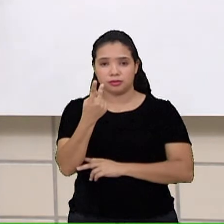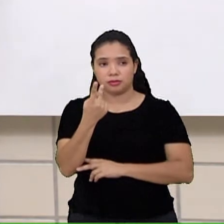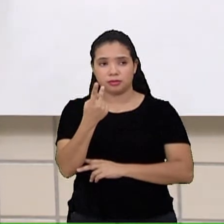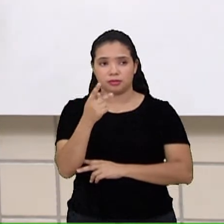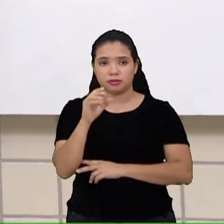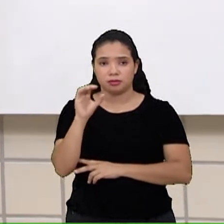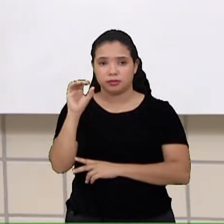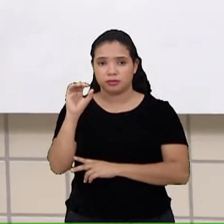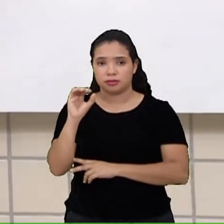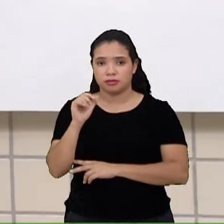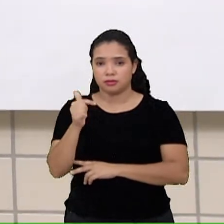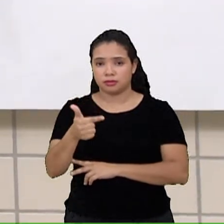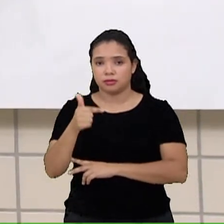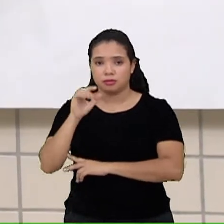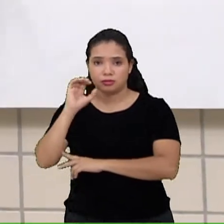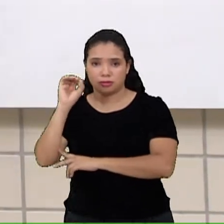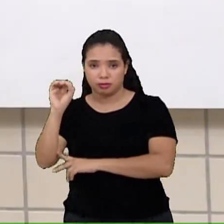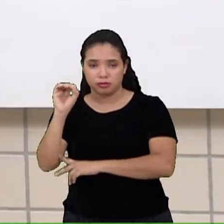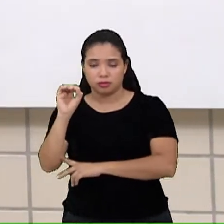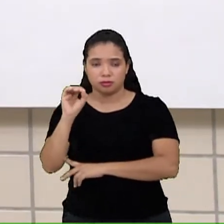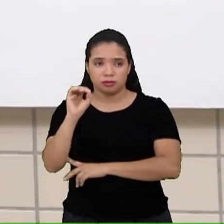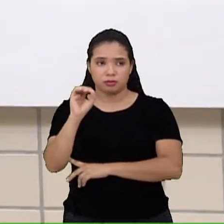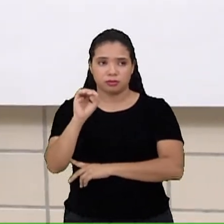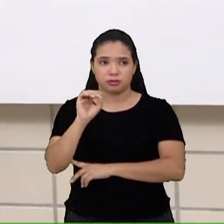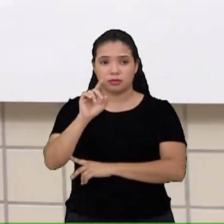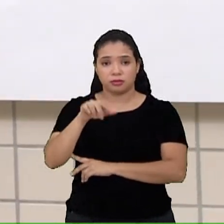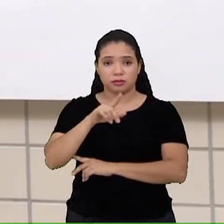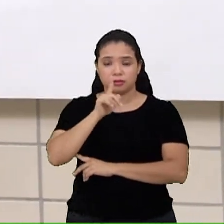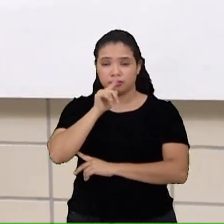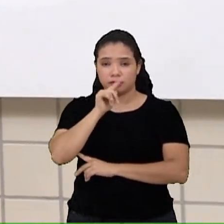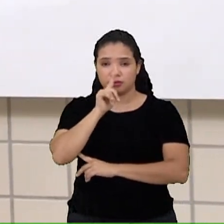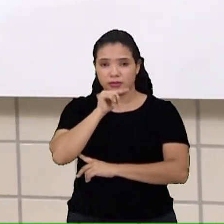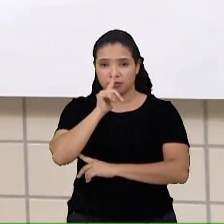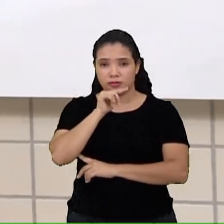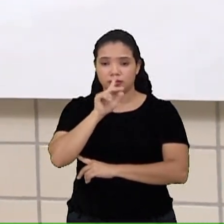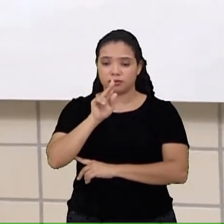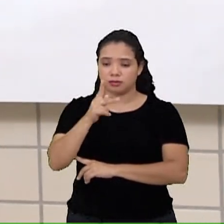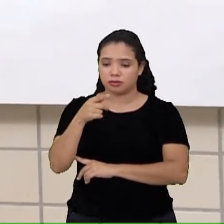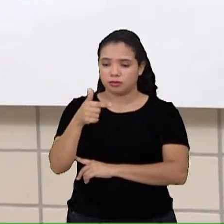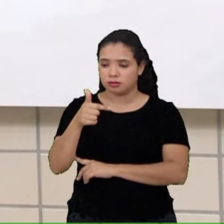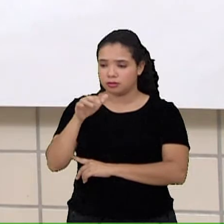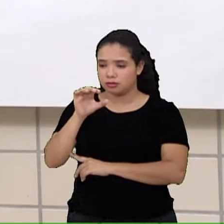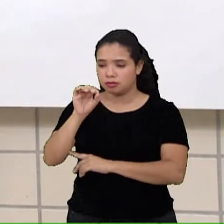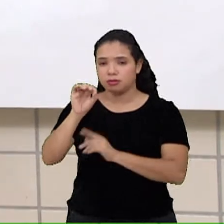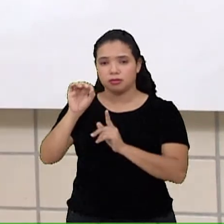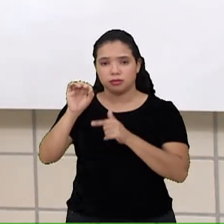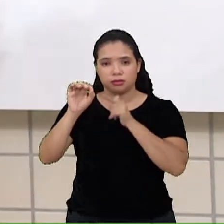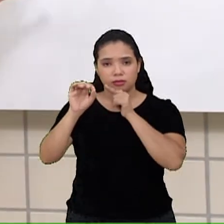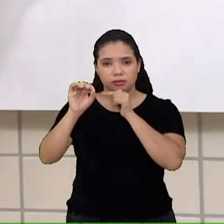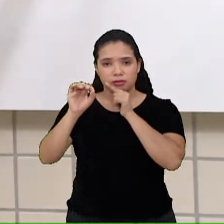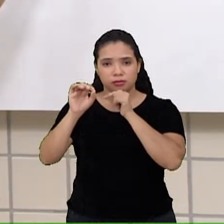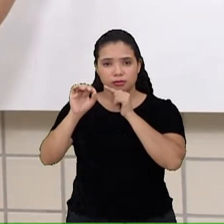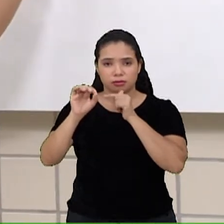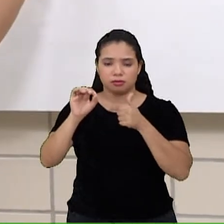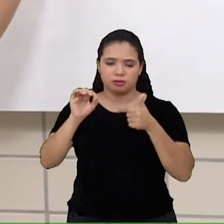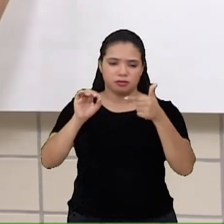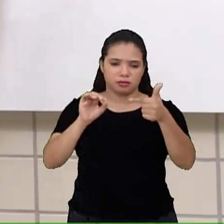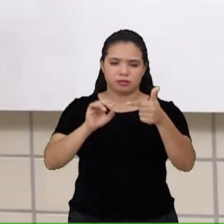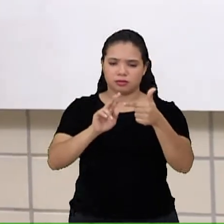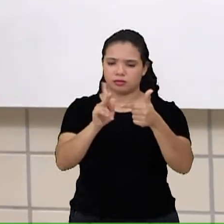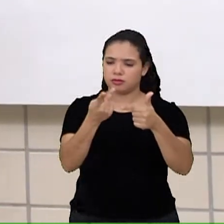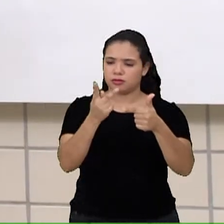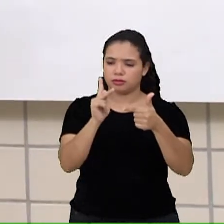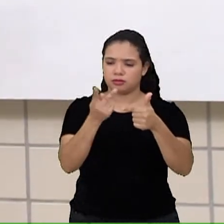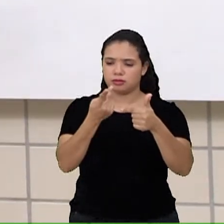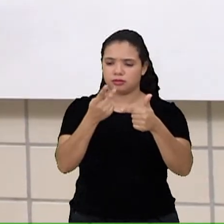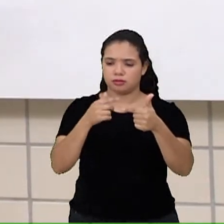H2O. H2O não é a fórmula da água? Certo? Então, eu quero falar que eu tenho 2 vezes o H2O,